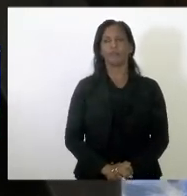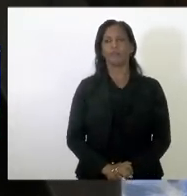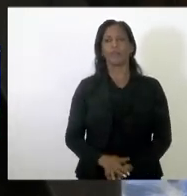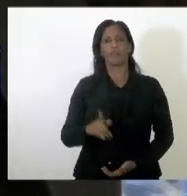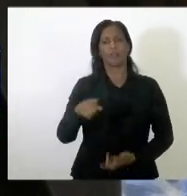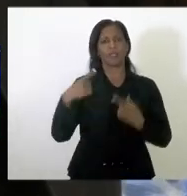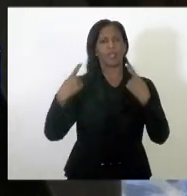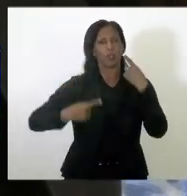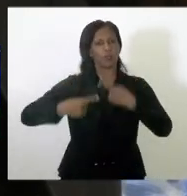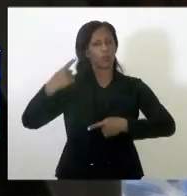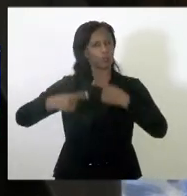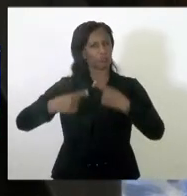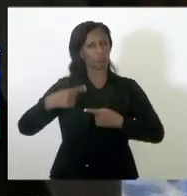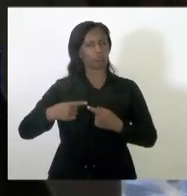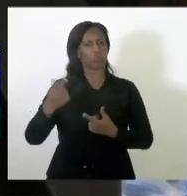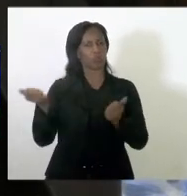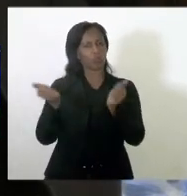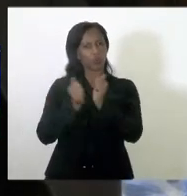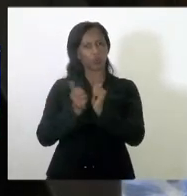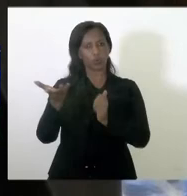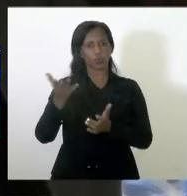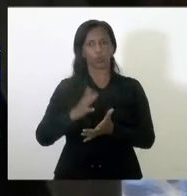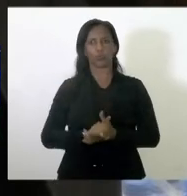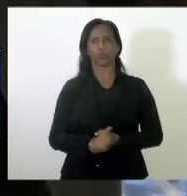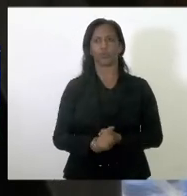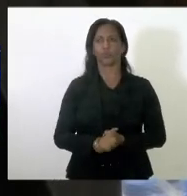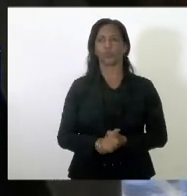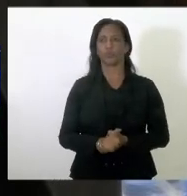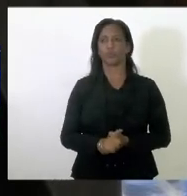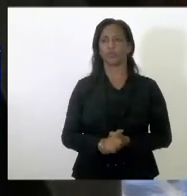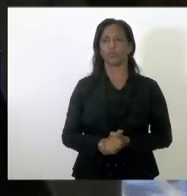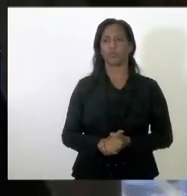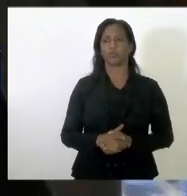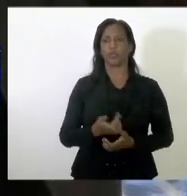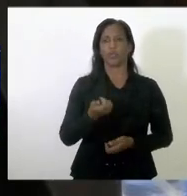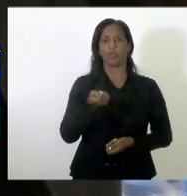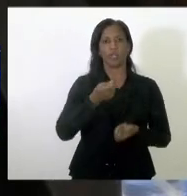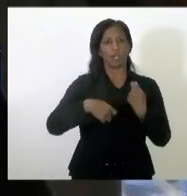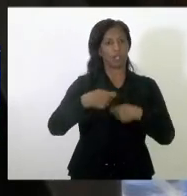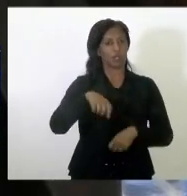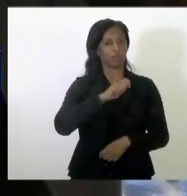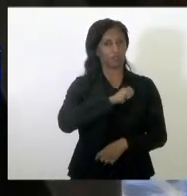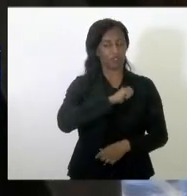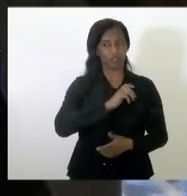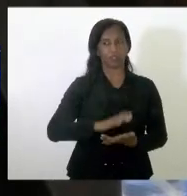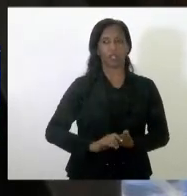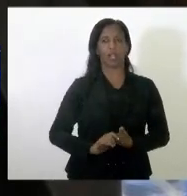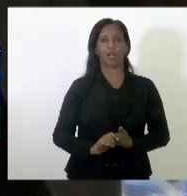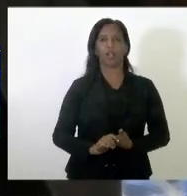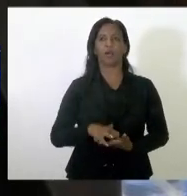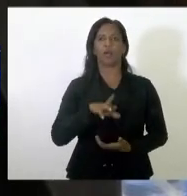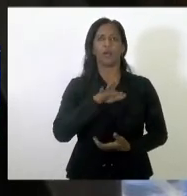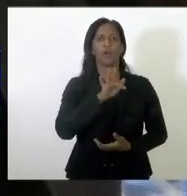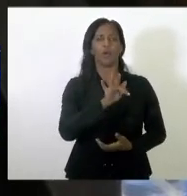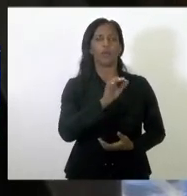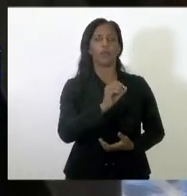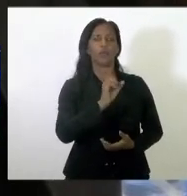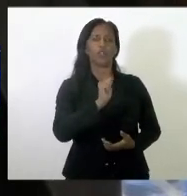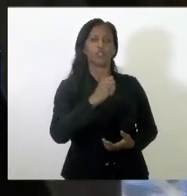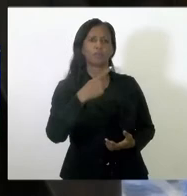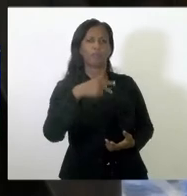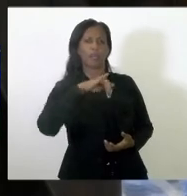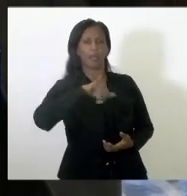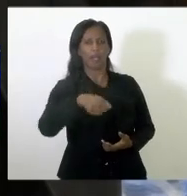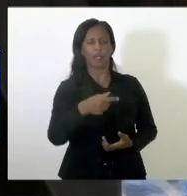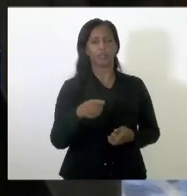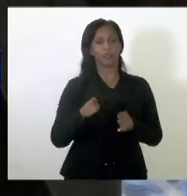com a sua participação, deputado Rodrigo, sobre a questão do regime de recuperação fiscal, né, no âmbito do FOSPERJ e da Frente Parlamentar Mista